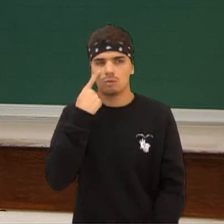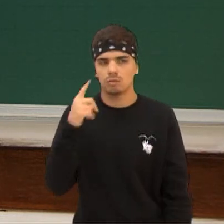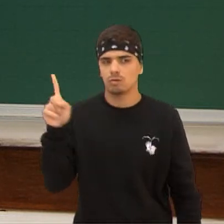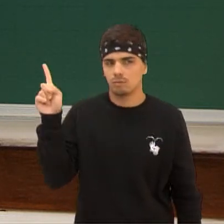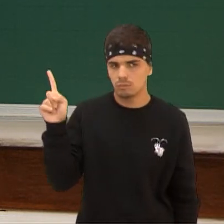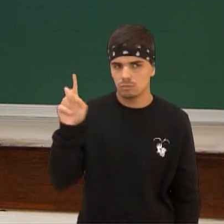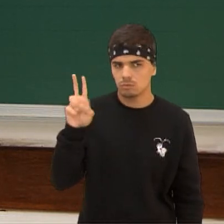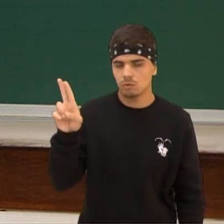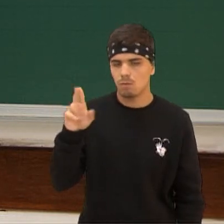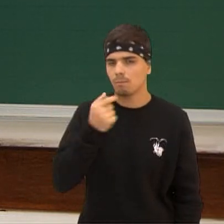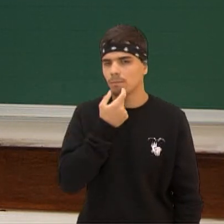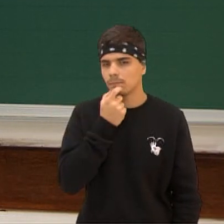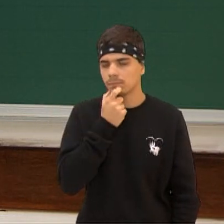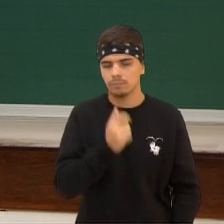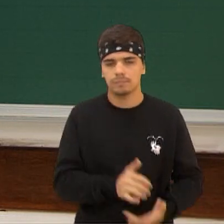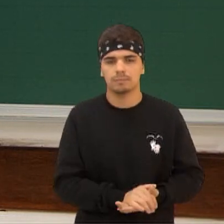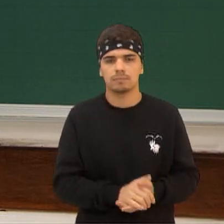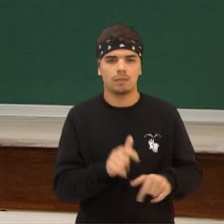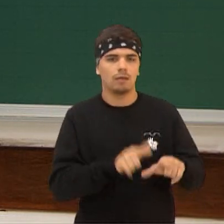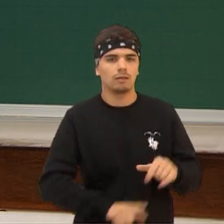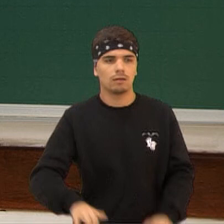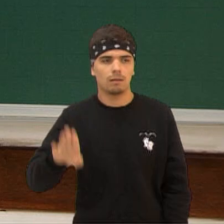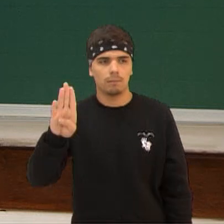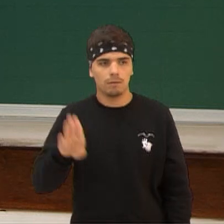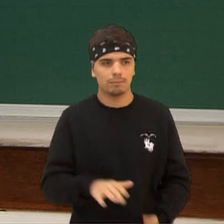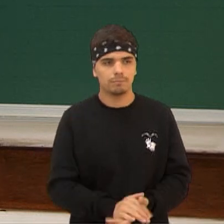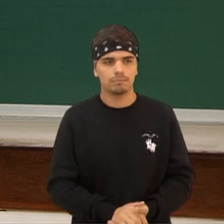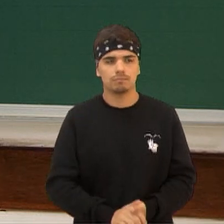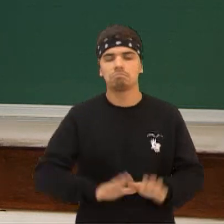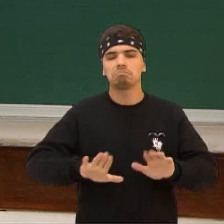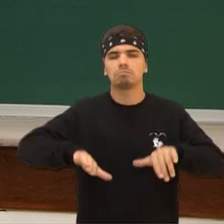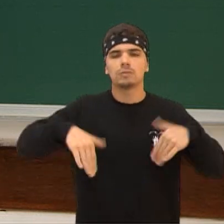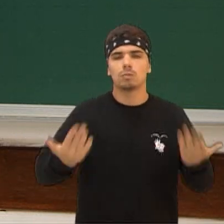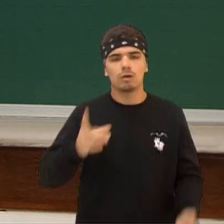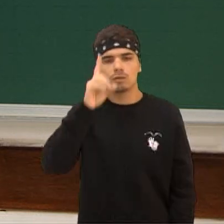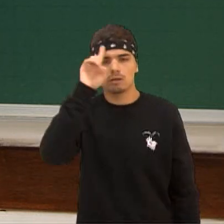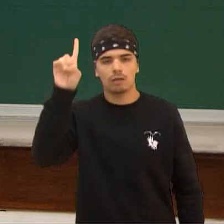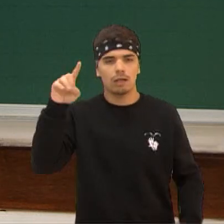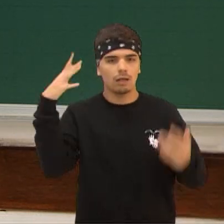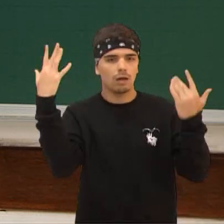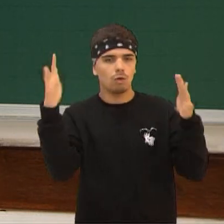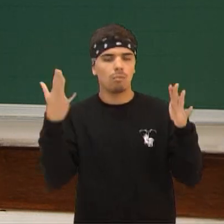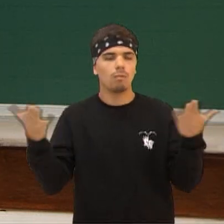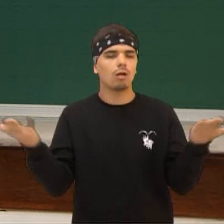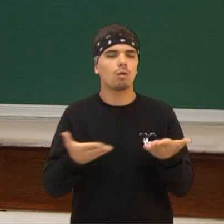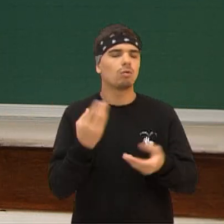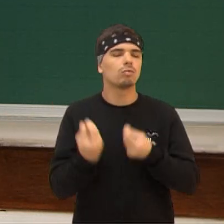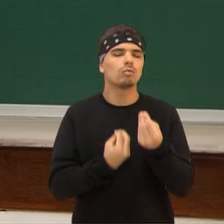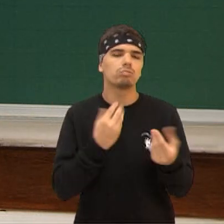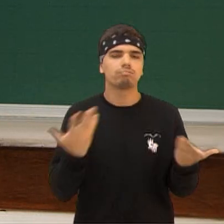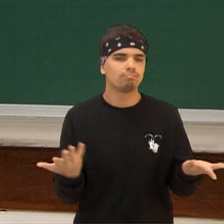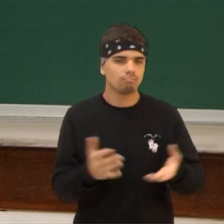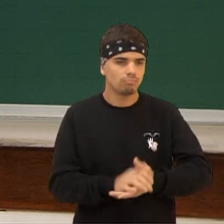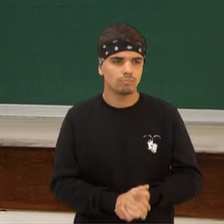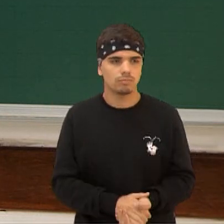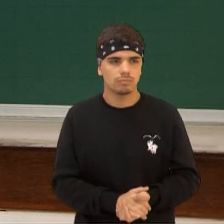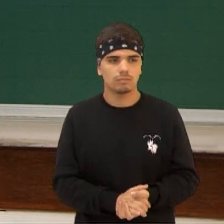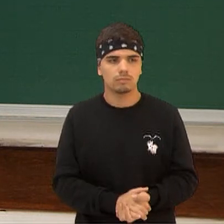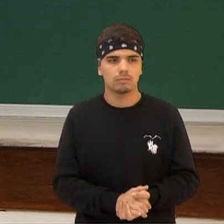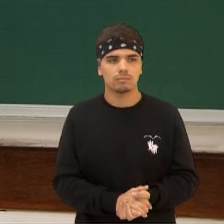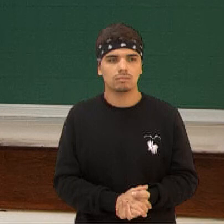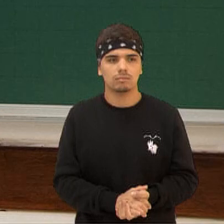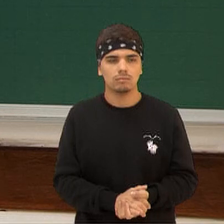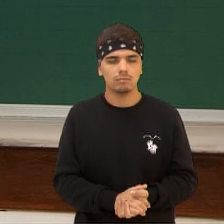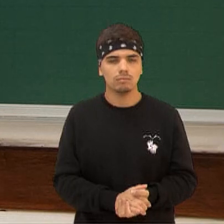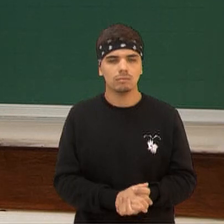Black Awareness Day? O que é isso? Letra B. Quando essa data é comemorada? Hoje. Quando é que ela é comemorada hoje? E